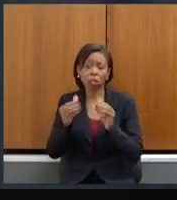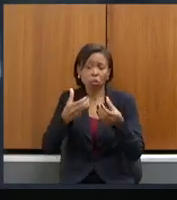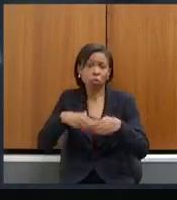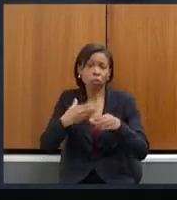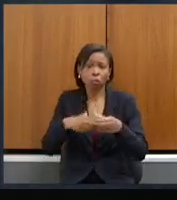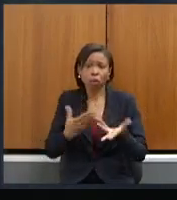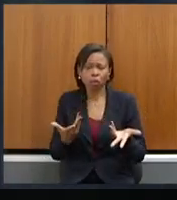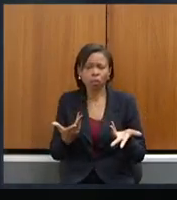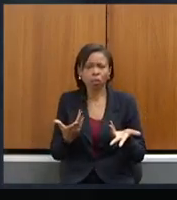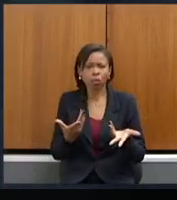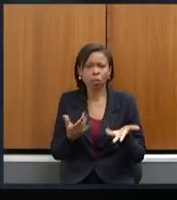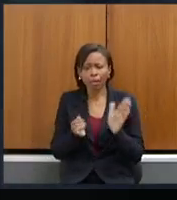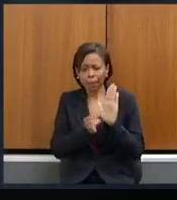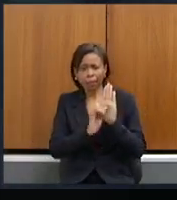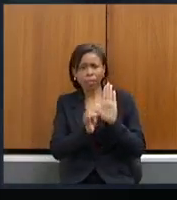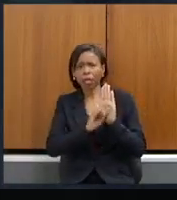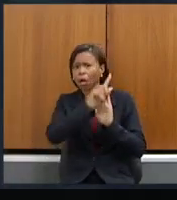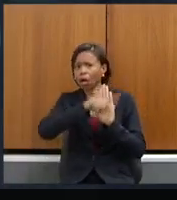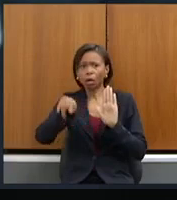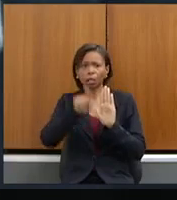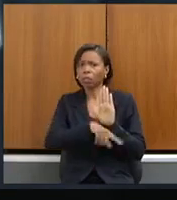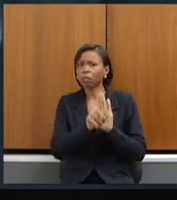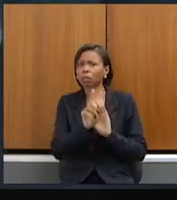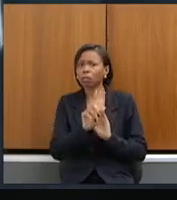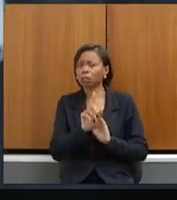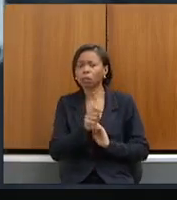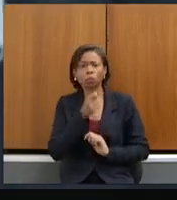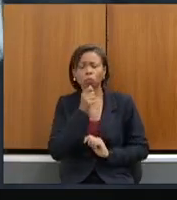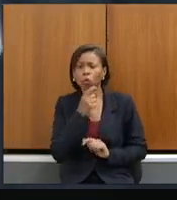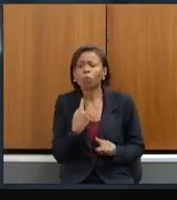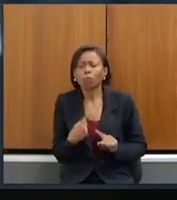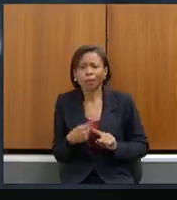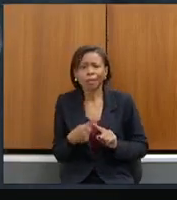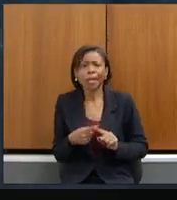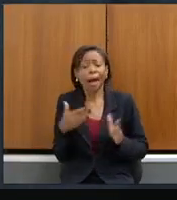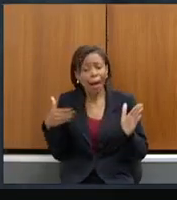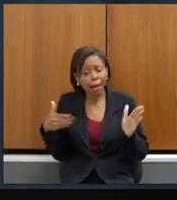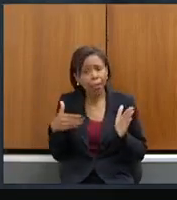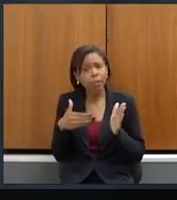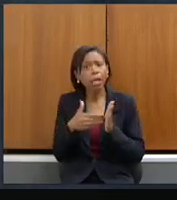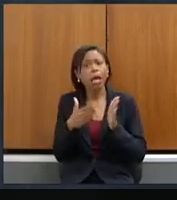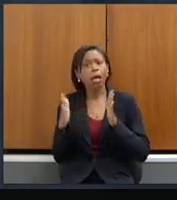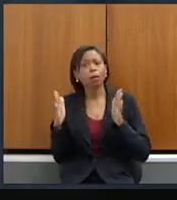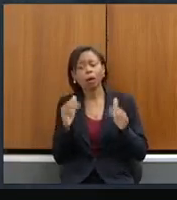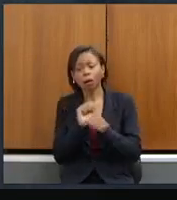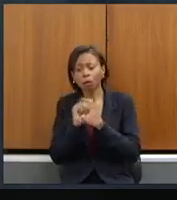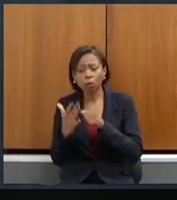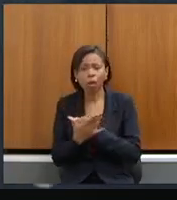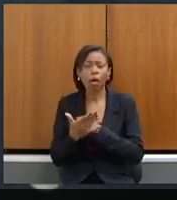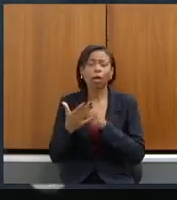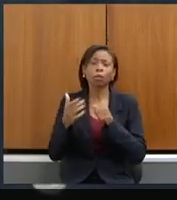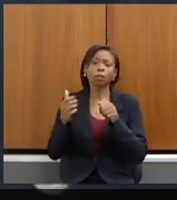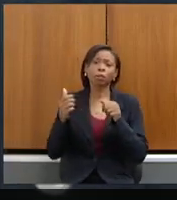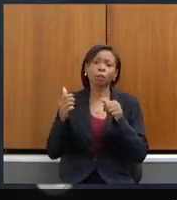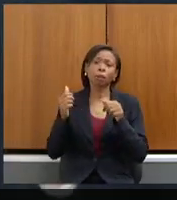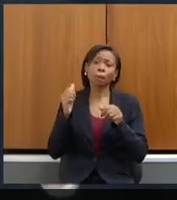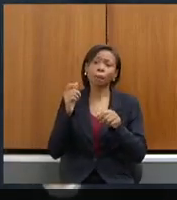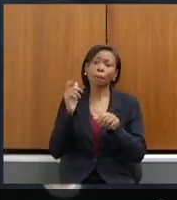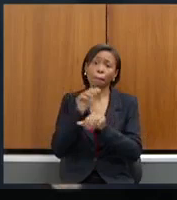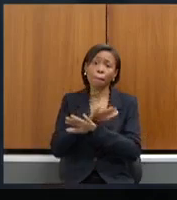não suspender o edital até que cessem os efeitos da calamidade causada pela pandemia